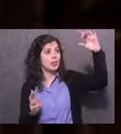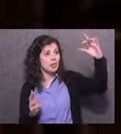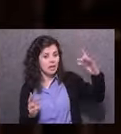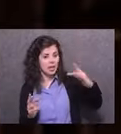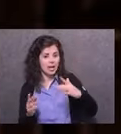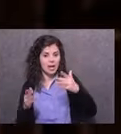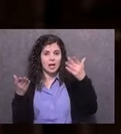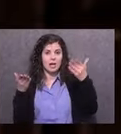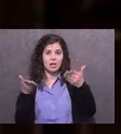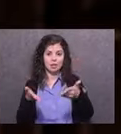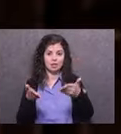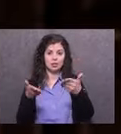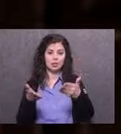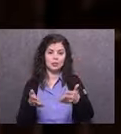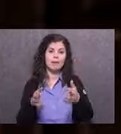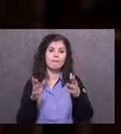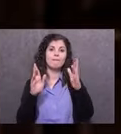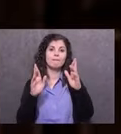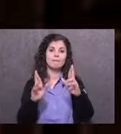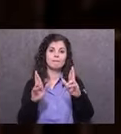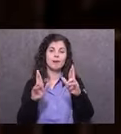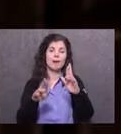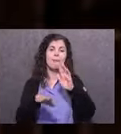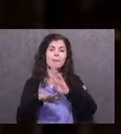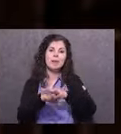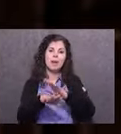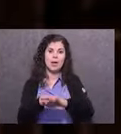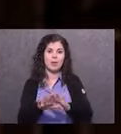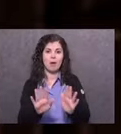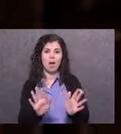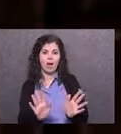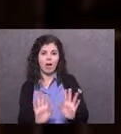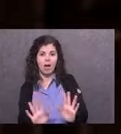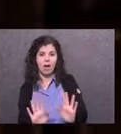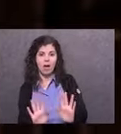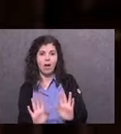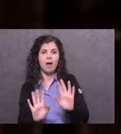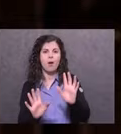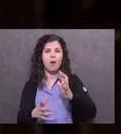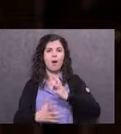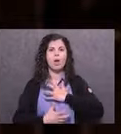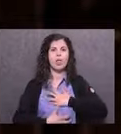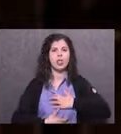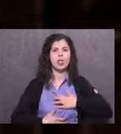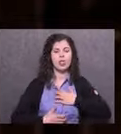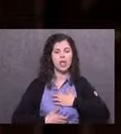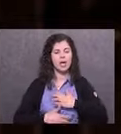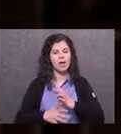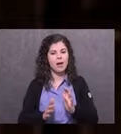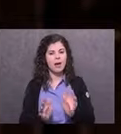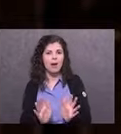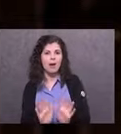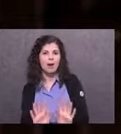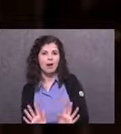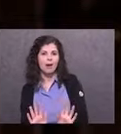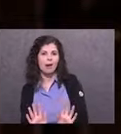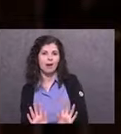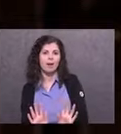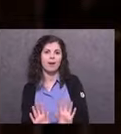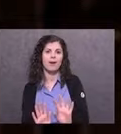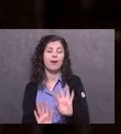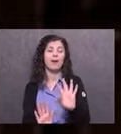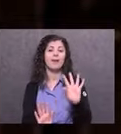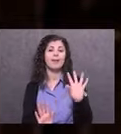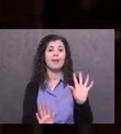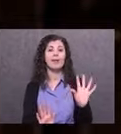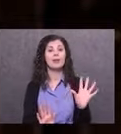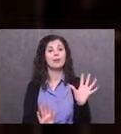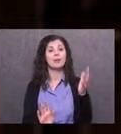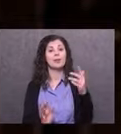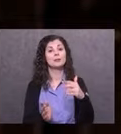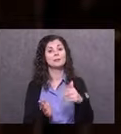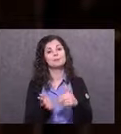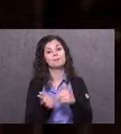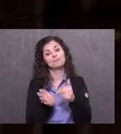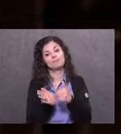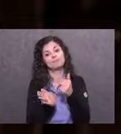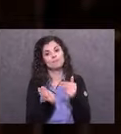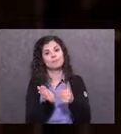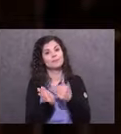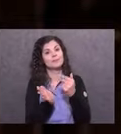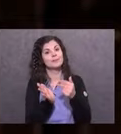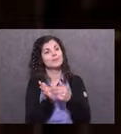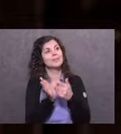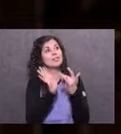sempre livres do pecado e de toda a perturbação, enquanto esperamos a vinda gloriosa de